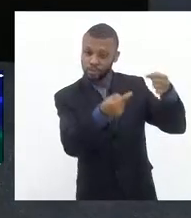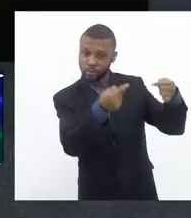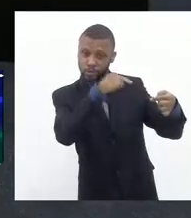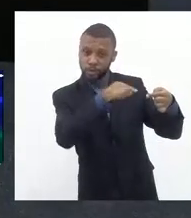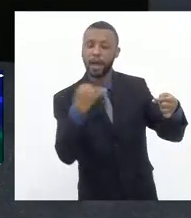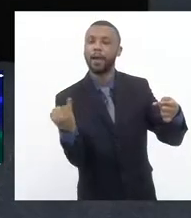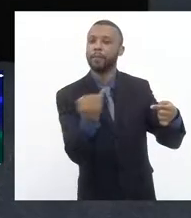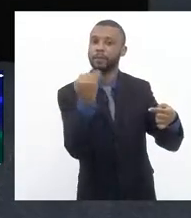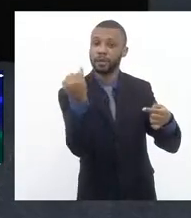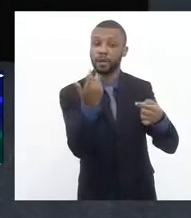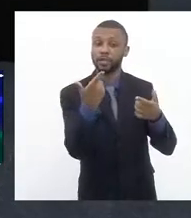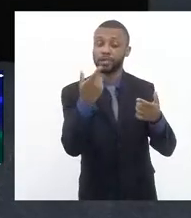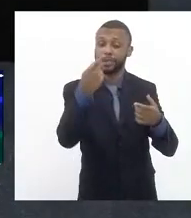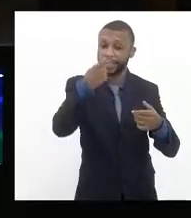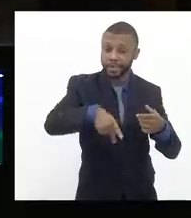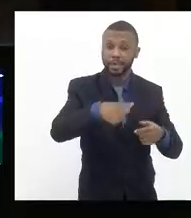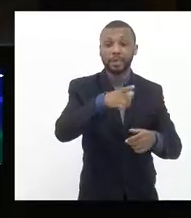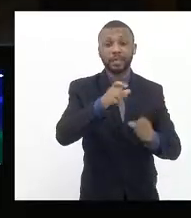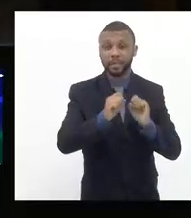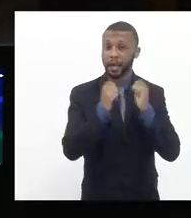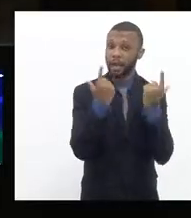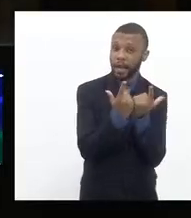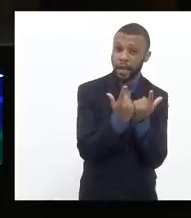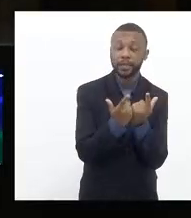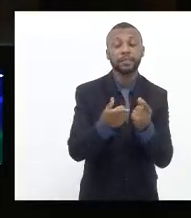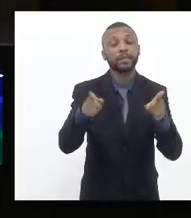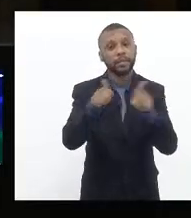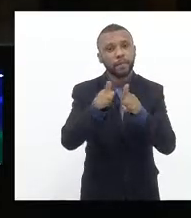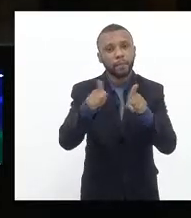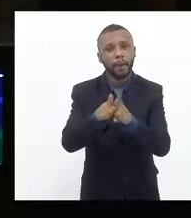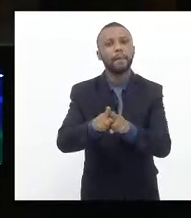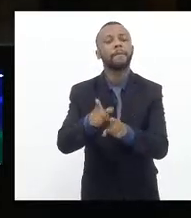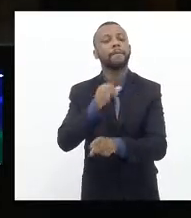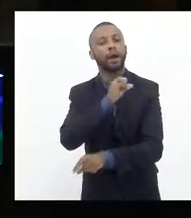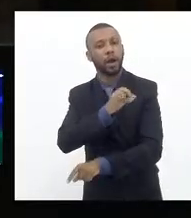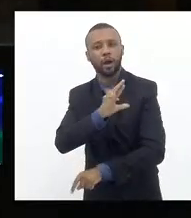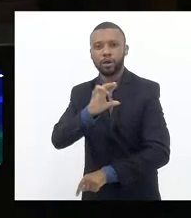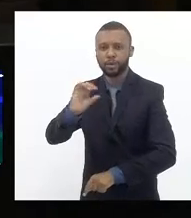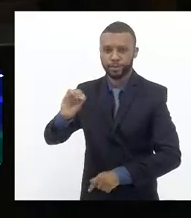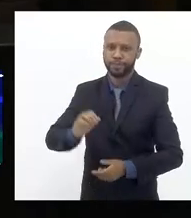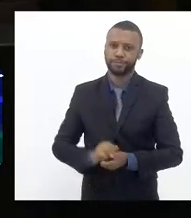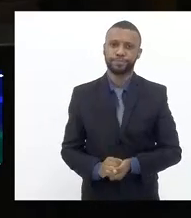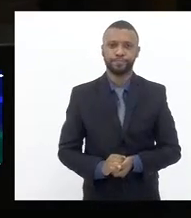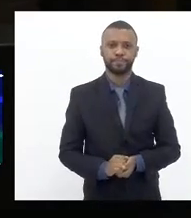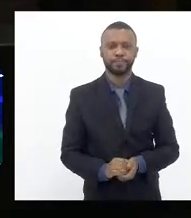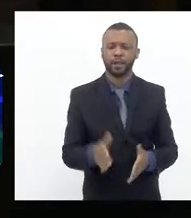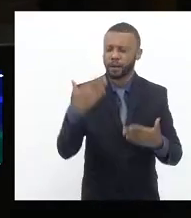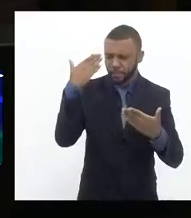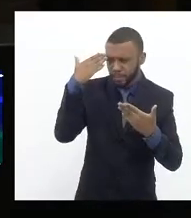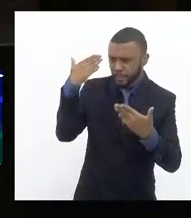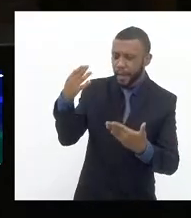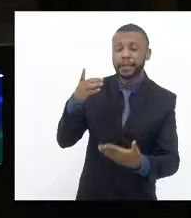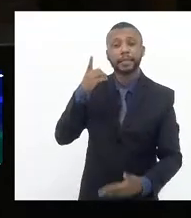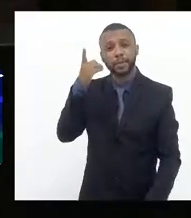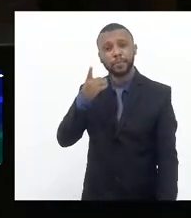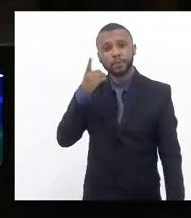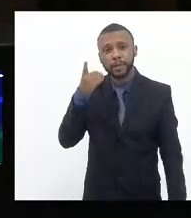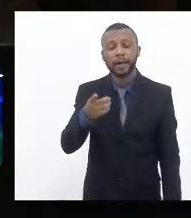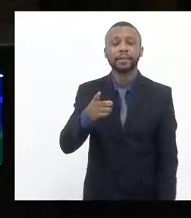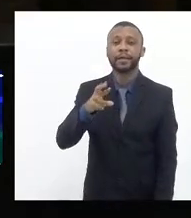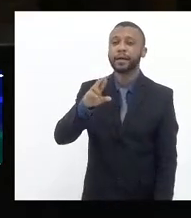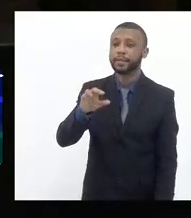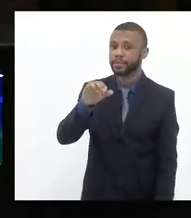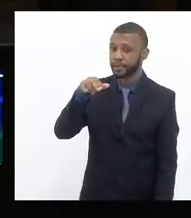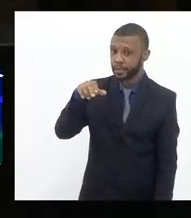casa, mas para o Rio de Janeiro. Muito obrigada, deputada enfermeira Rejane. Importante também dizer que nós